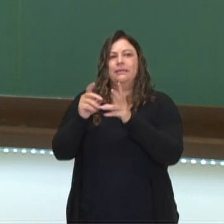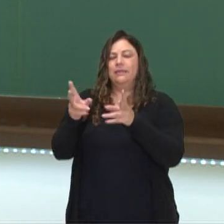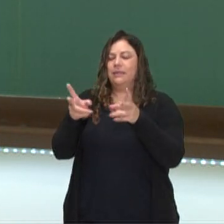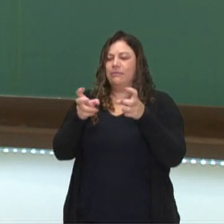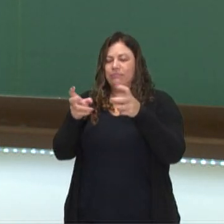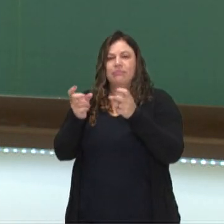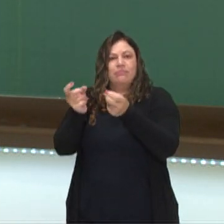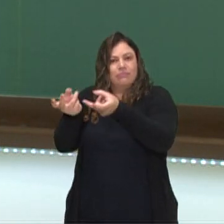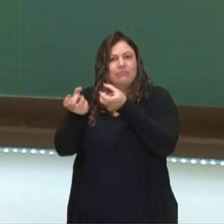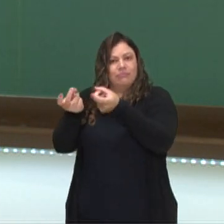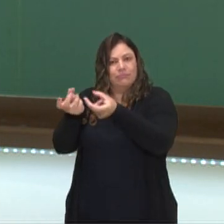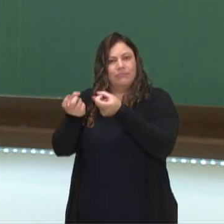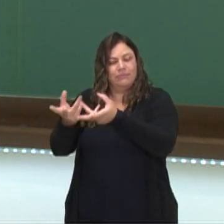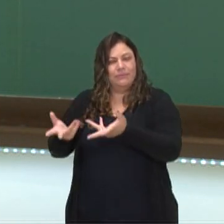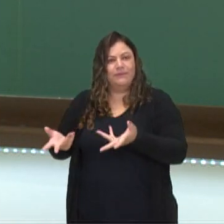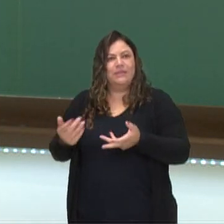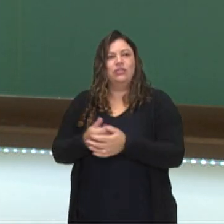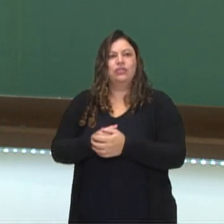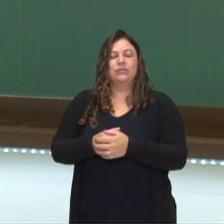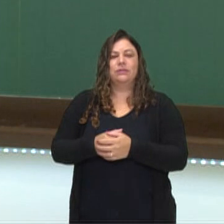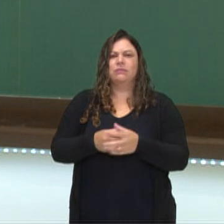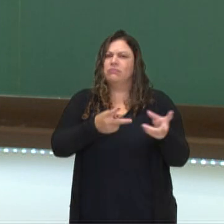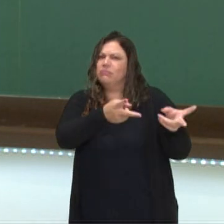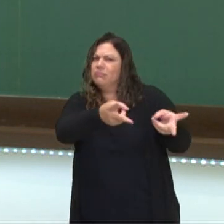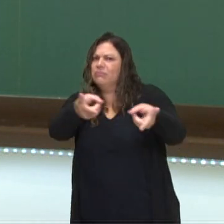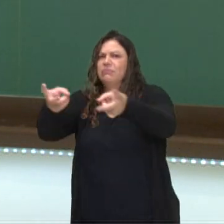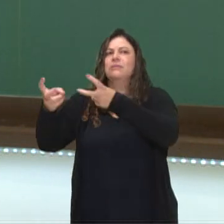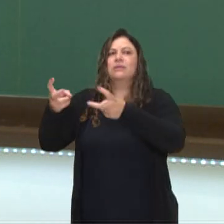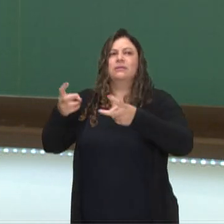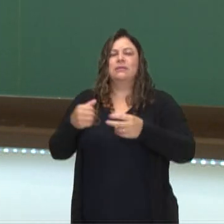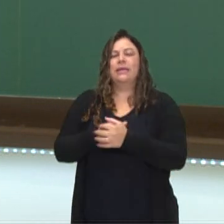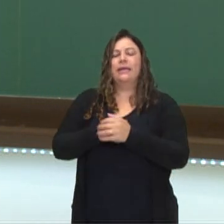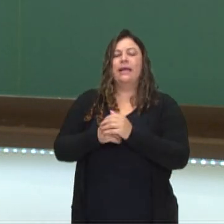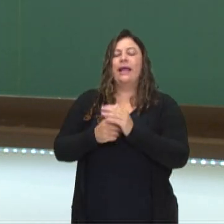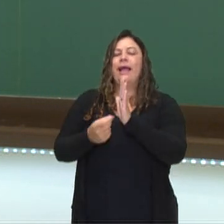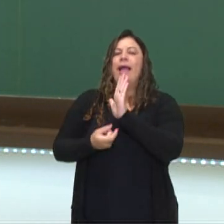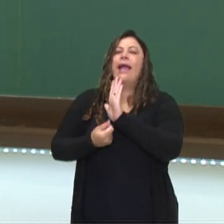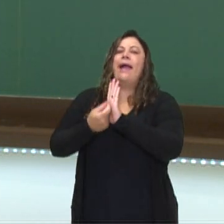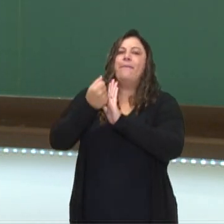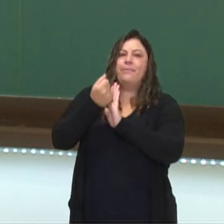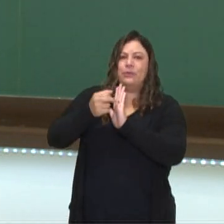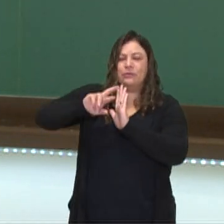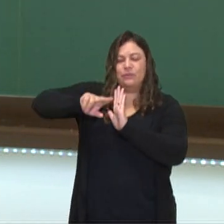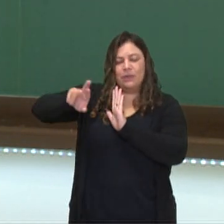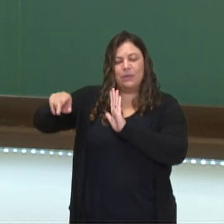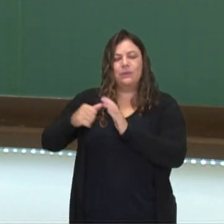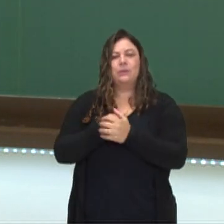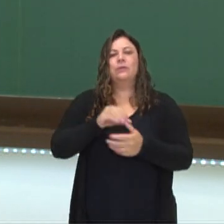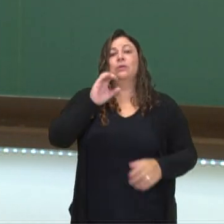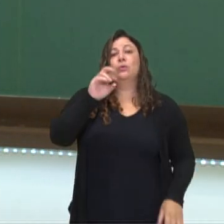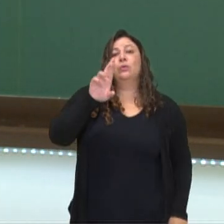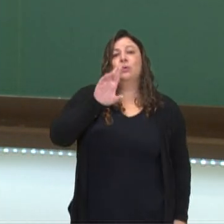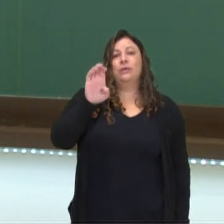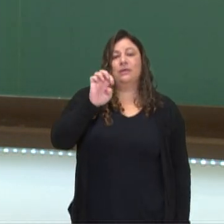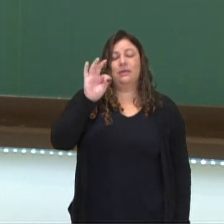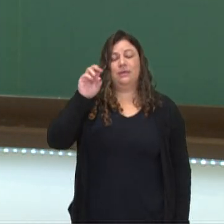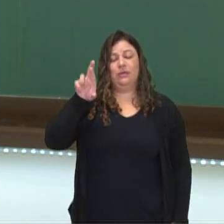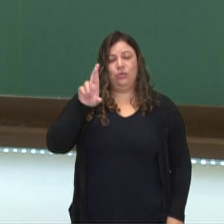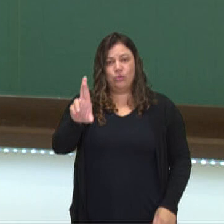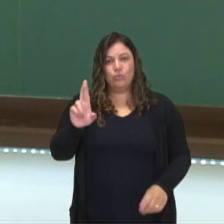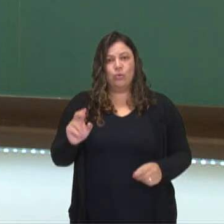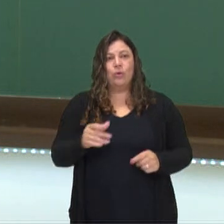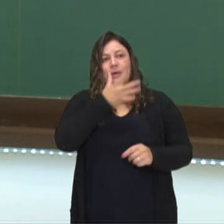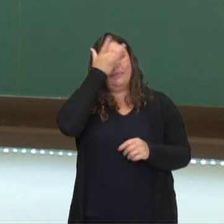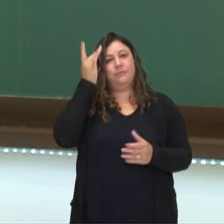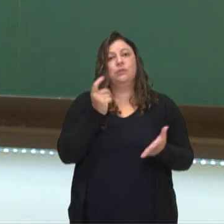para serem vendidas aqui. Então você percebe que existe a Bolsa de Valores, as corretoras, que são os operadores, e os investidores, as pessoas que